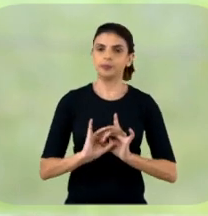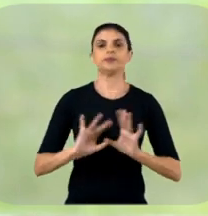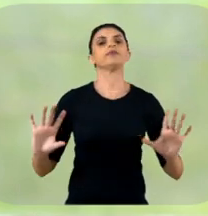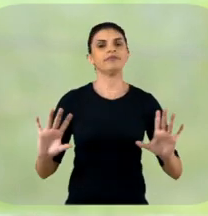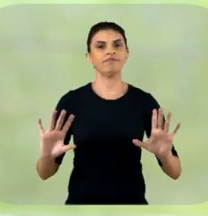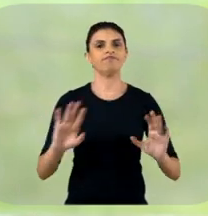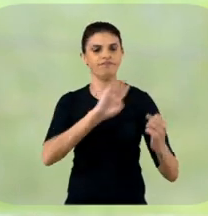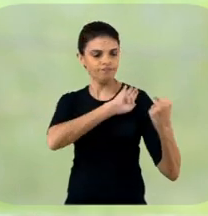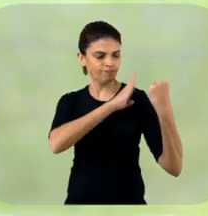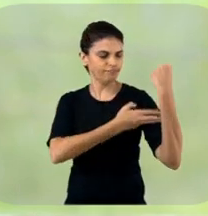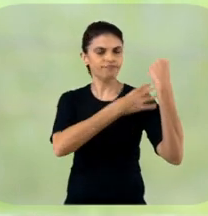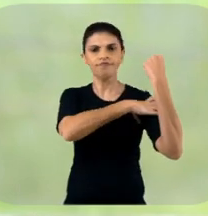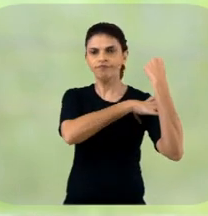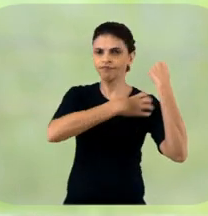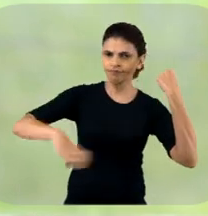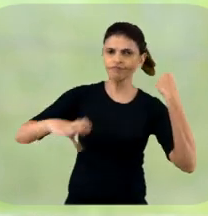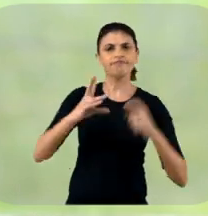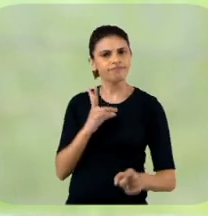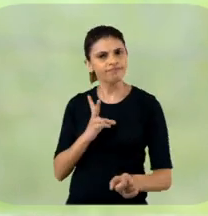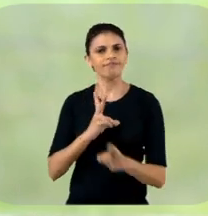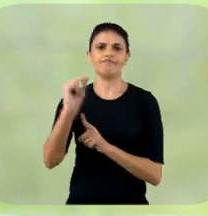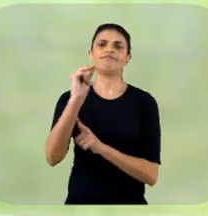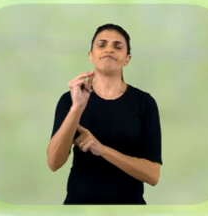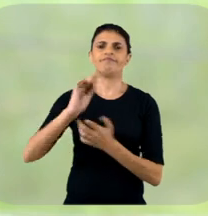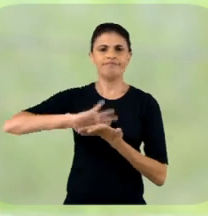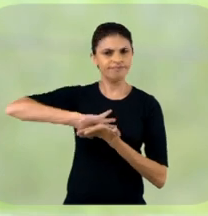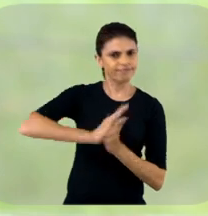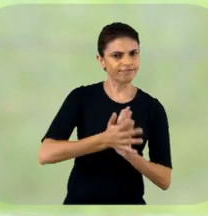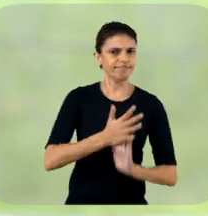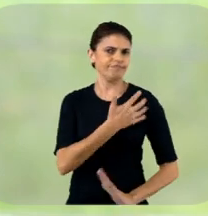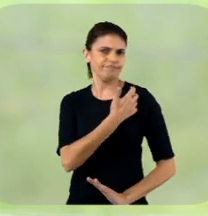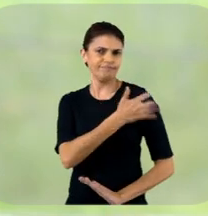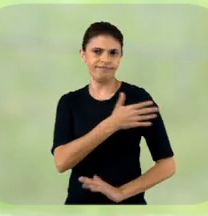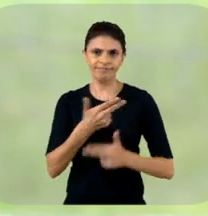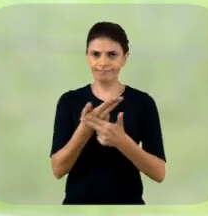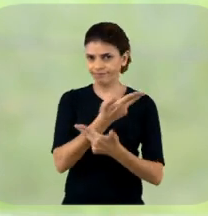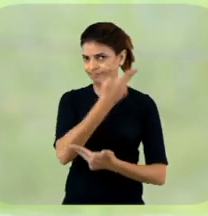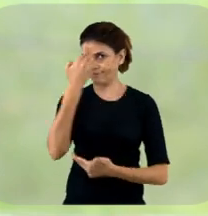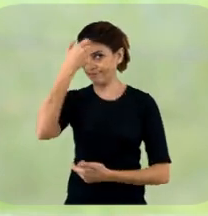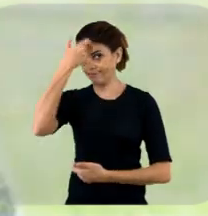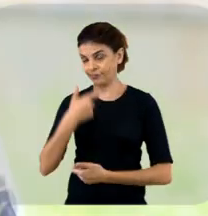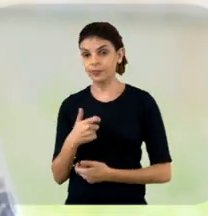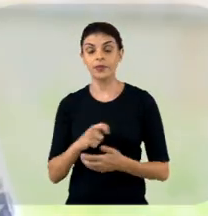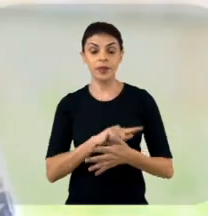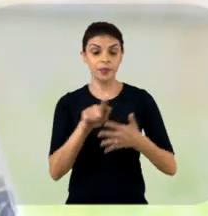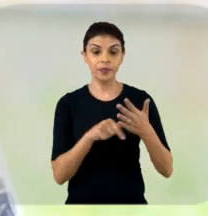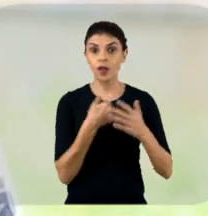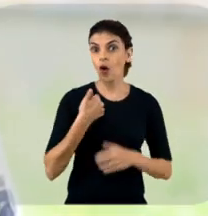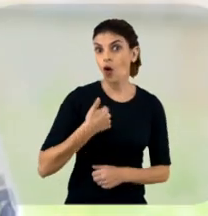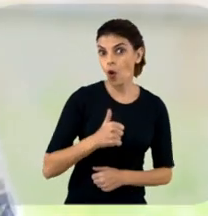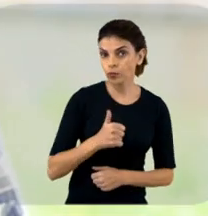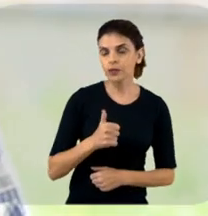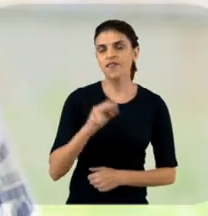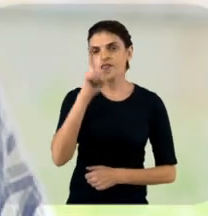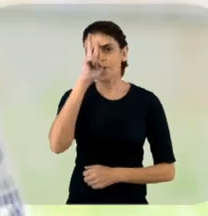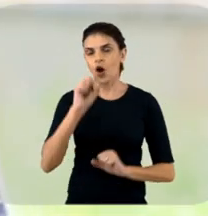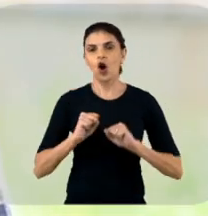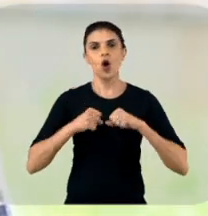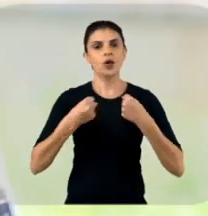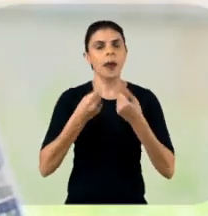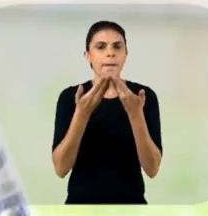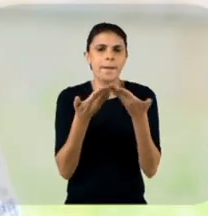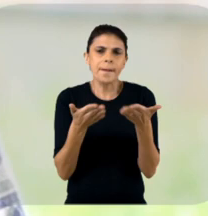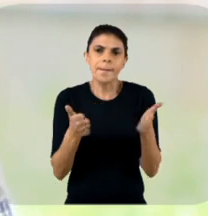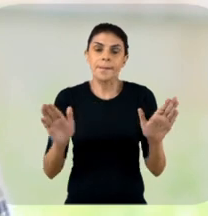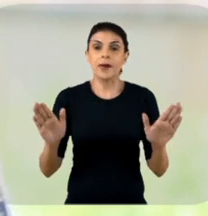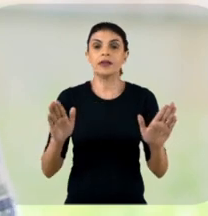nos permite empoderamento e superação do preconceito e o estigma. 11. Fortalecer